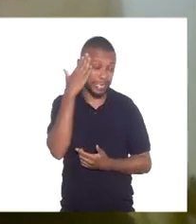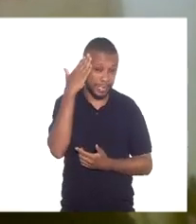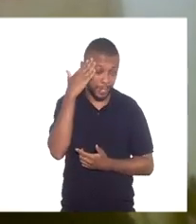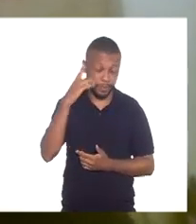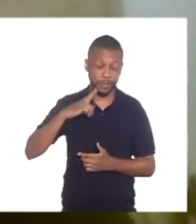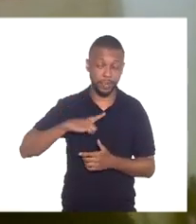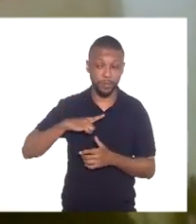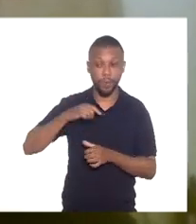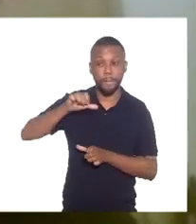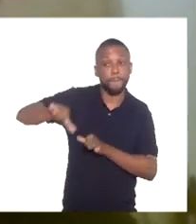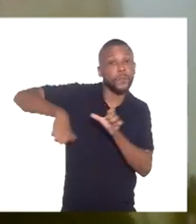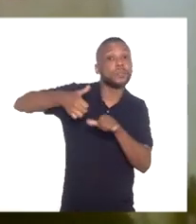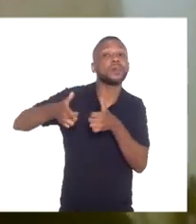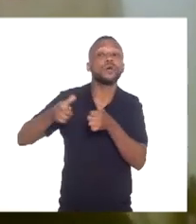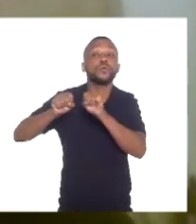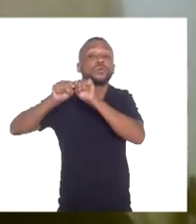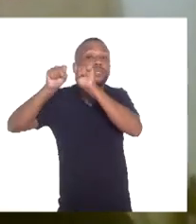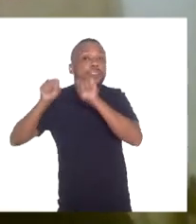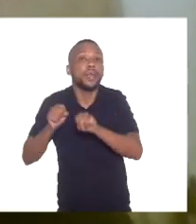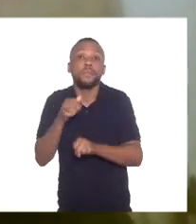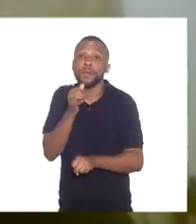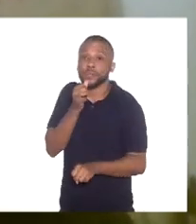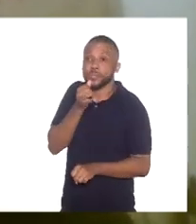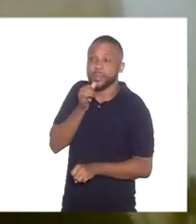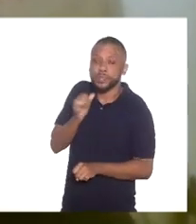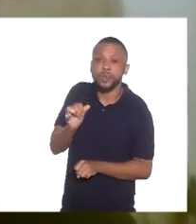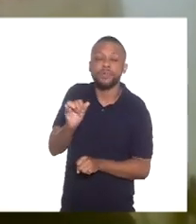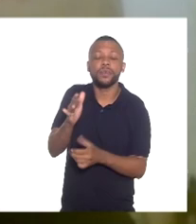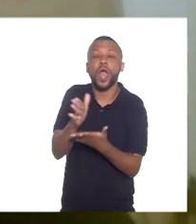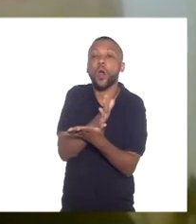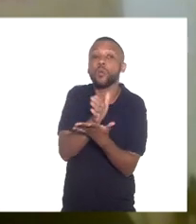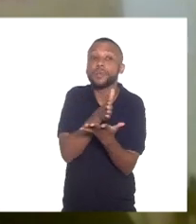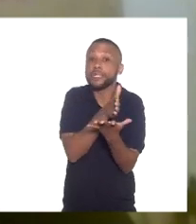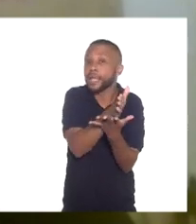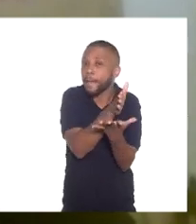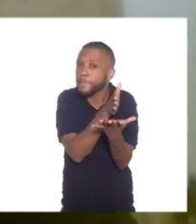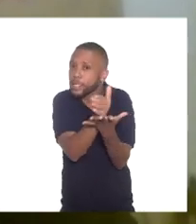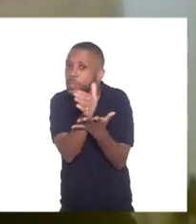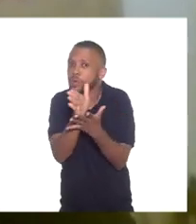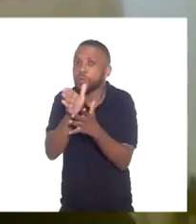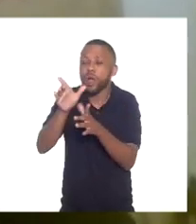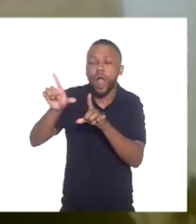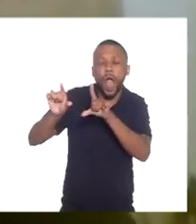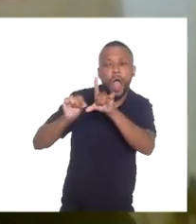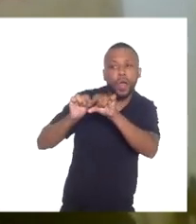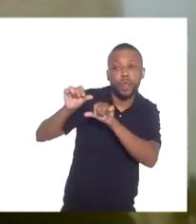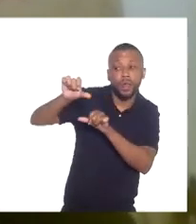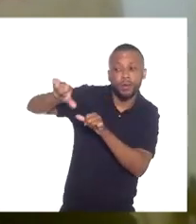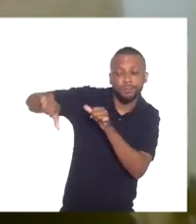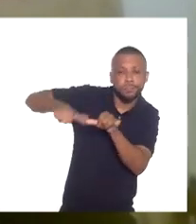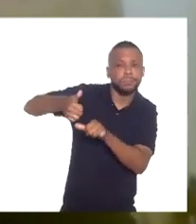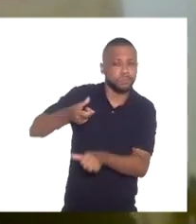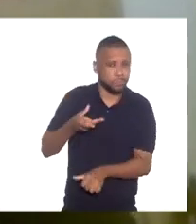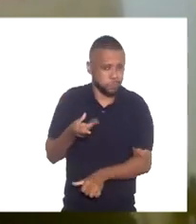transição energética, ainda que as energias alternativas, as fontes alternativas e renováveis